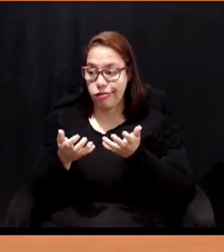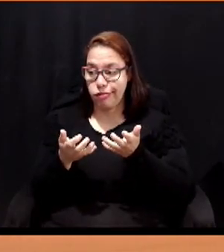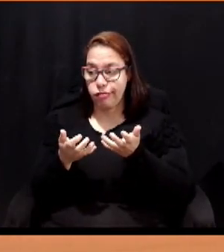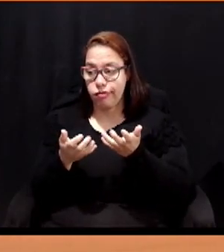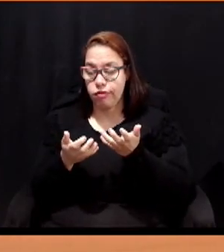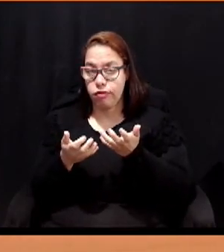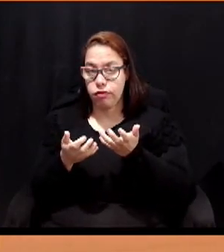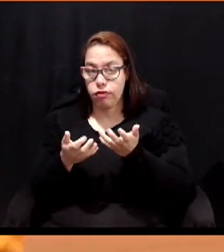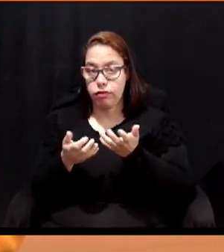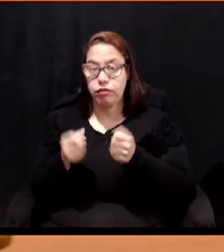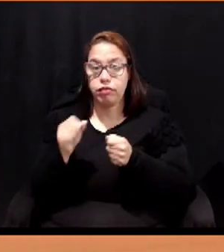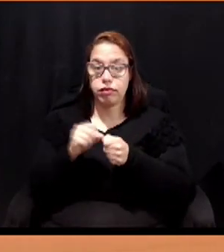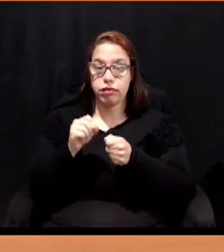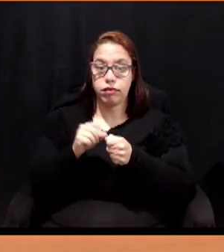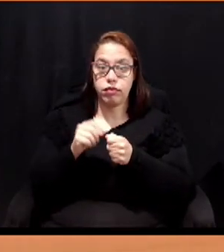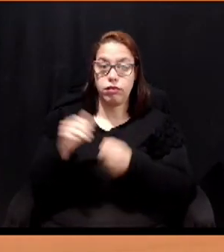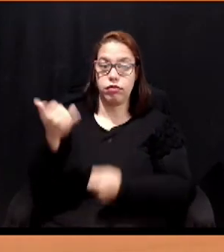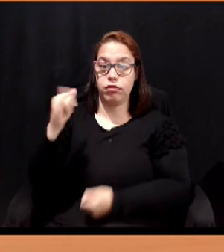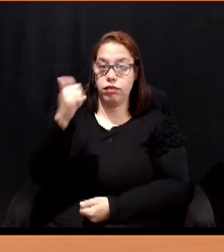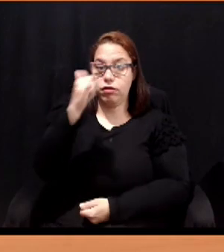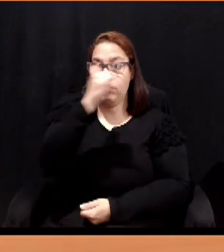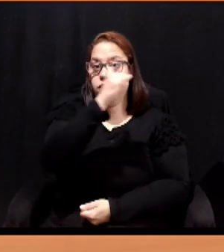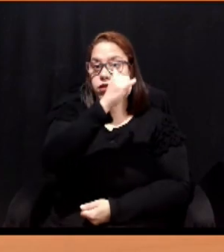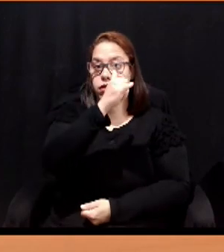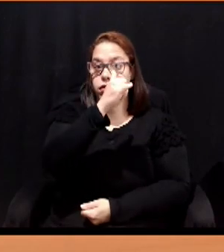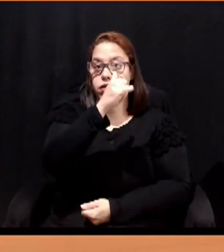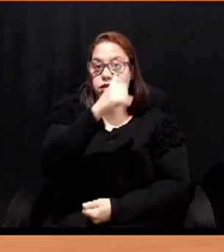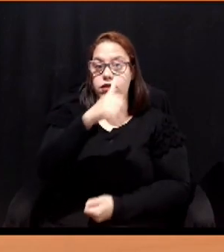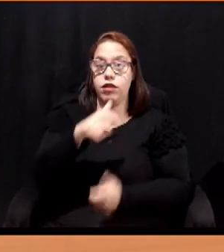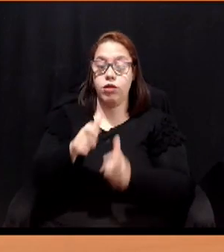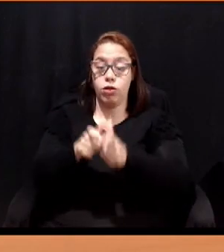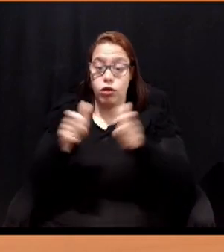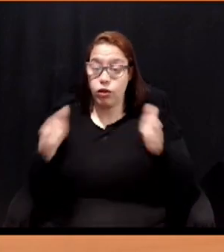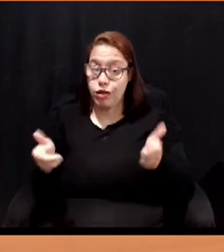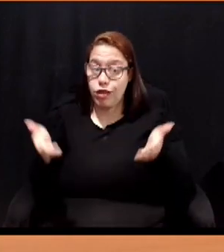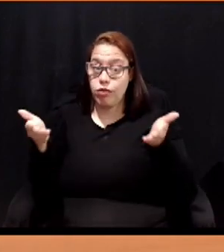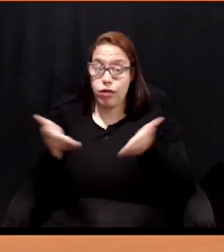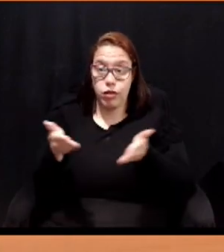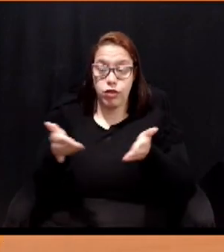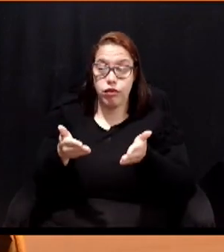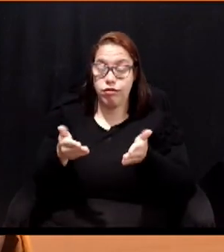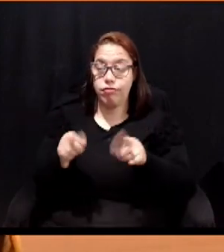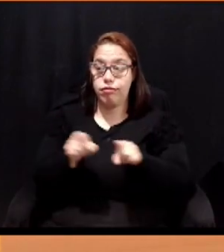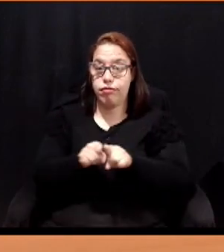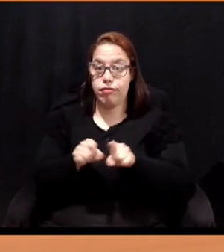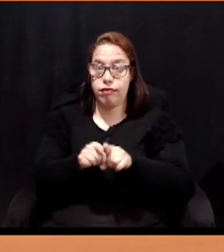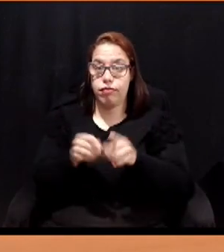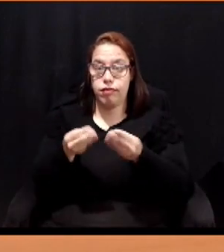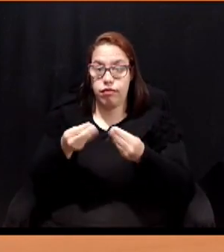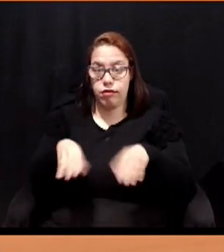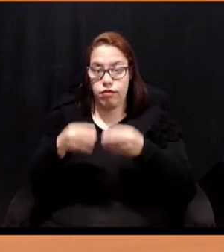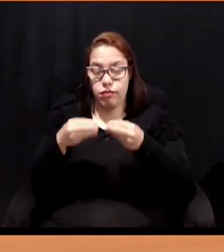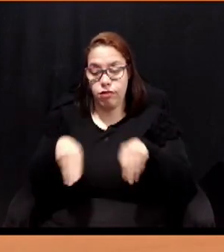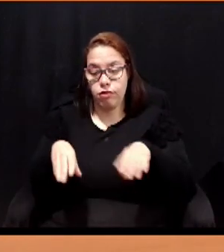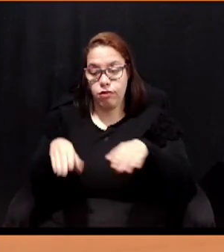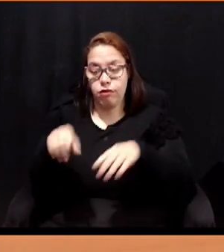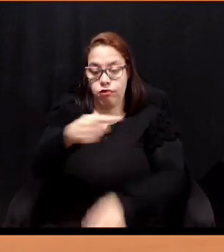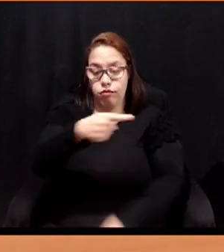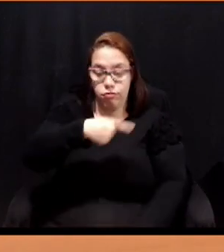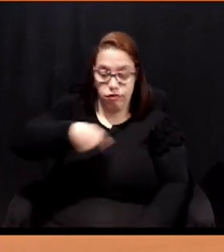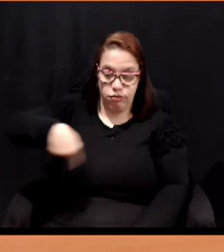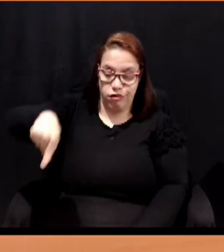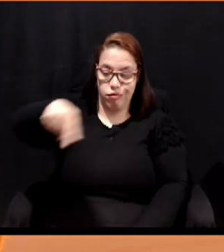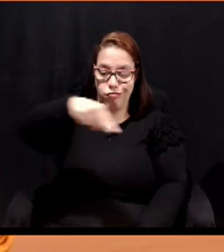fazer com que o aeroporto se mantenha do tamanho que ele é hoje, né, e também precarizando as regiões em volta, então dificultando ainda